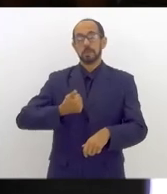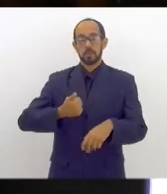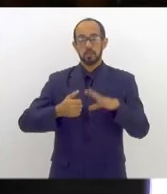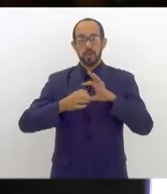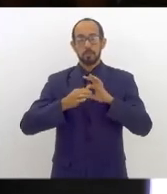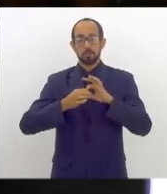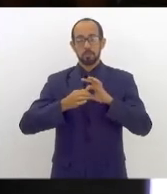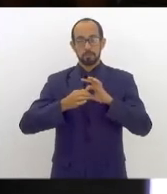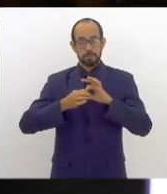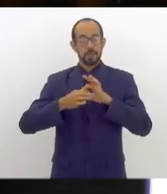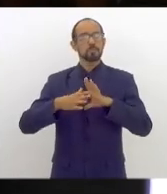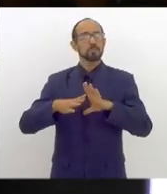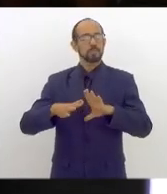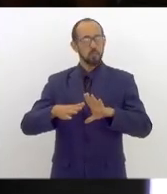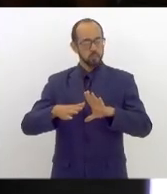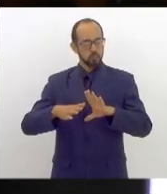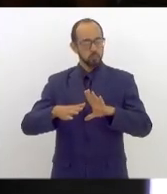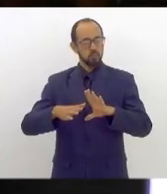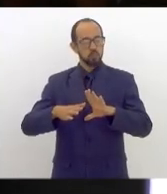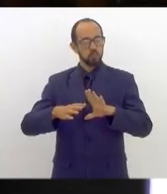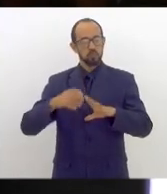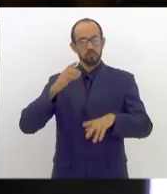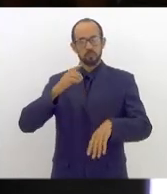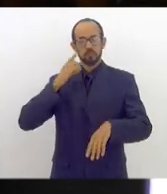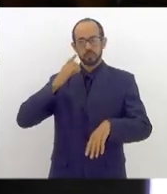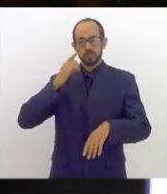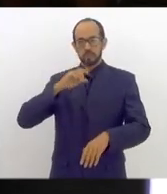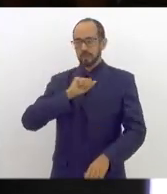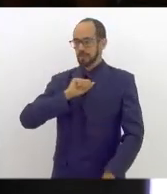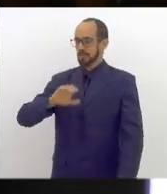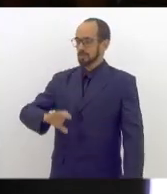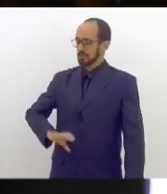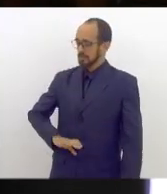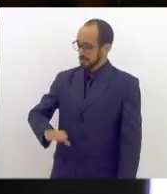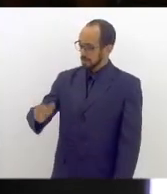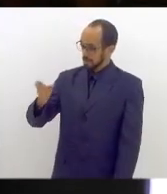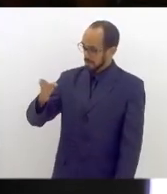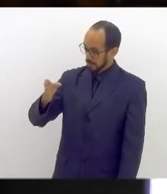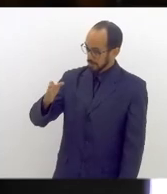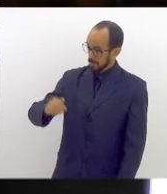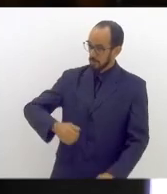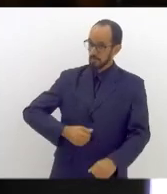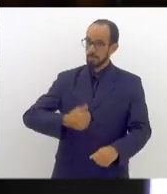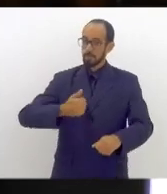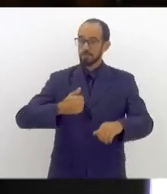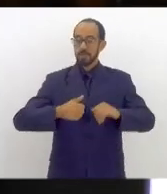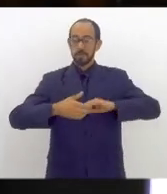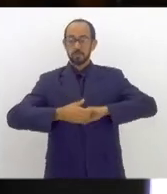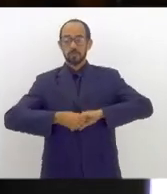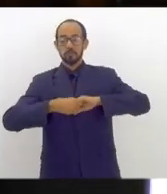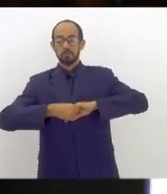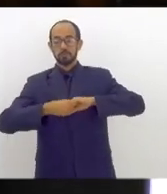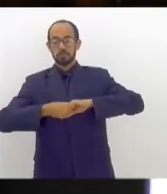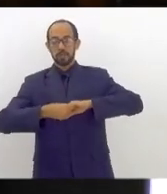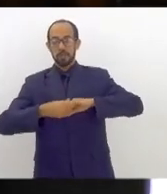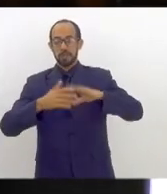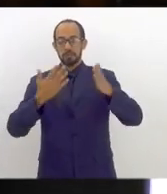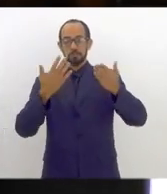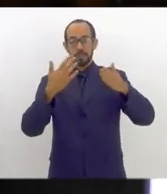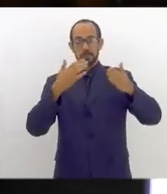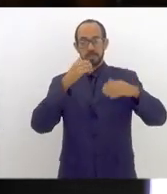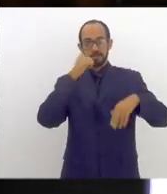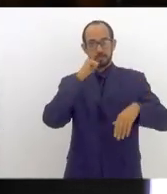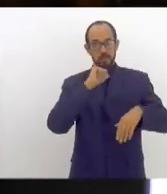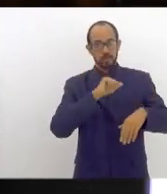permissão com a permissão do deputado andréciliano saudar em primeiro lugar parabenizando as mulheres